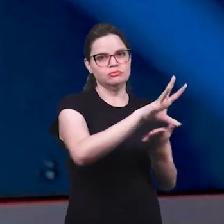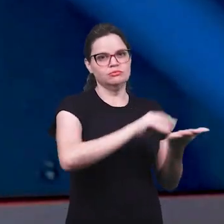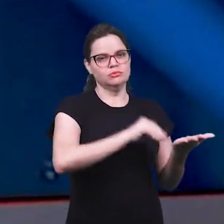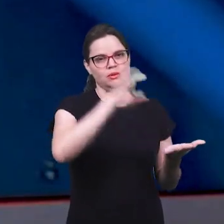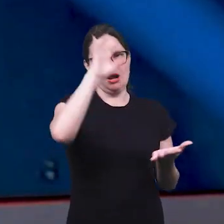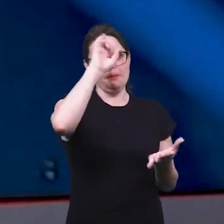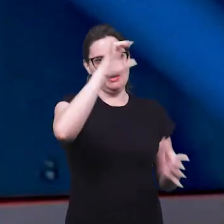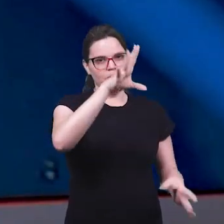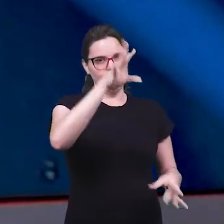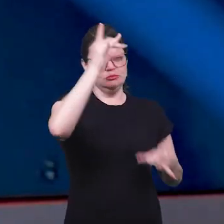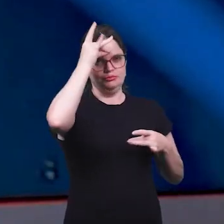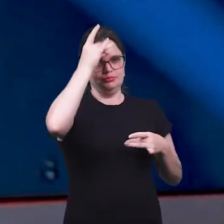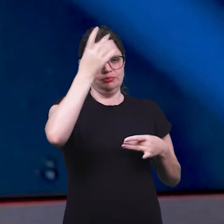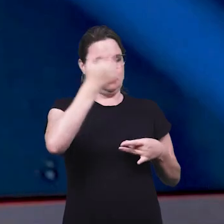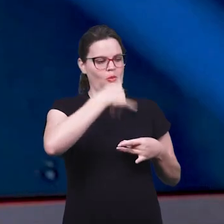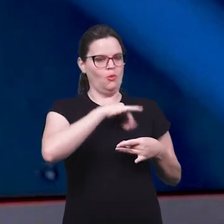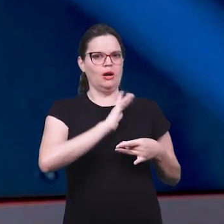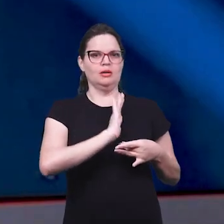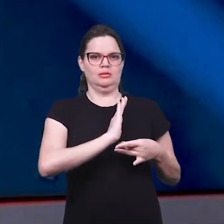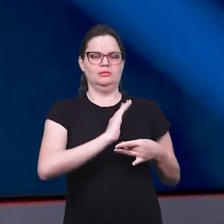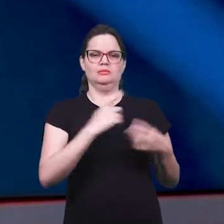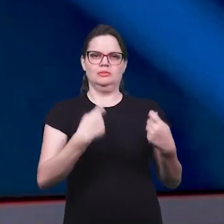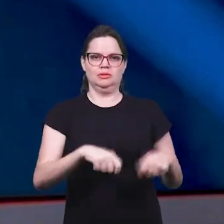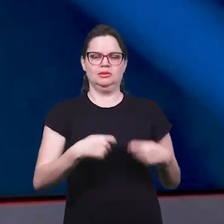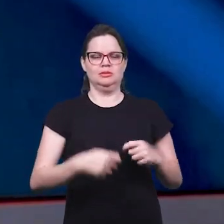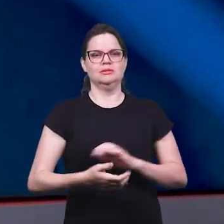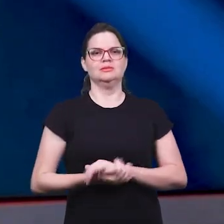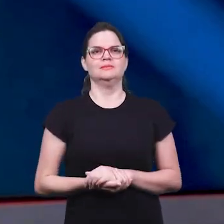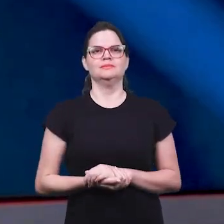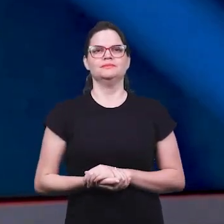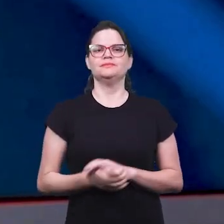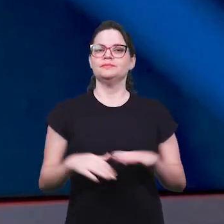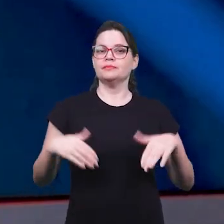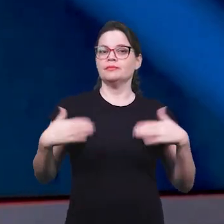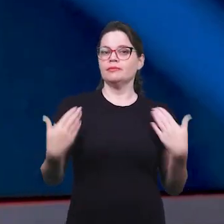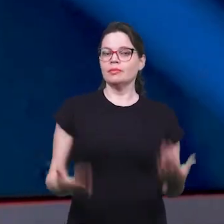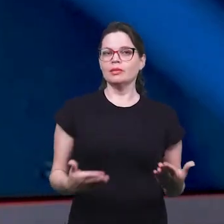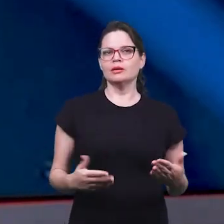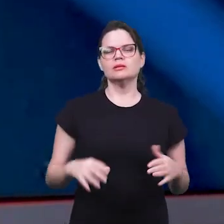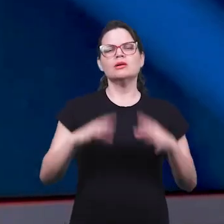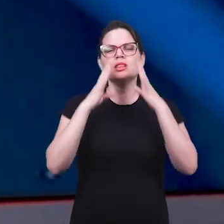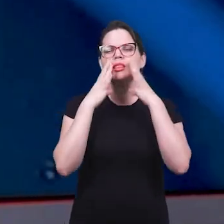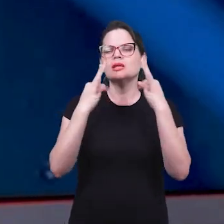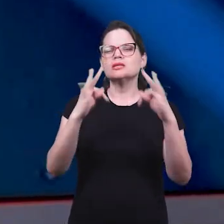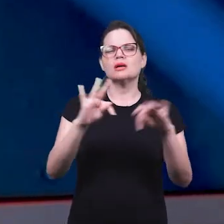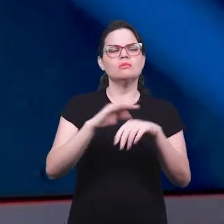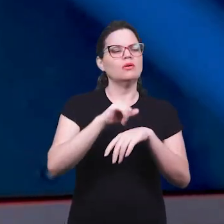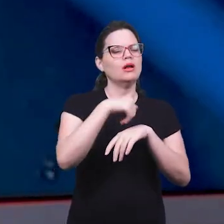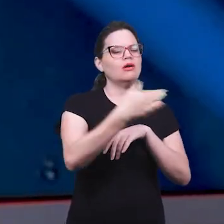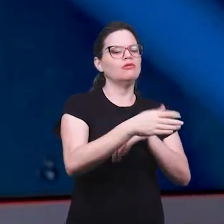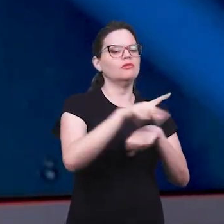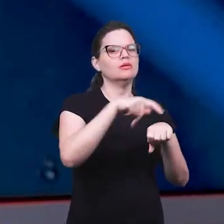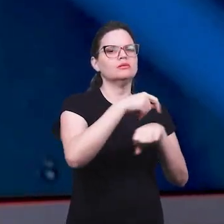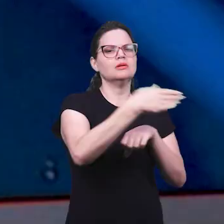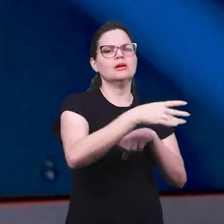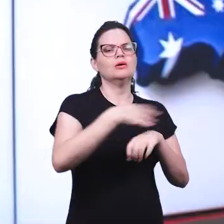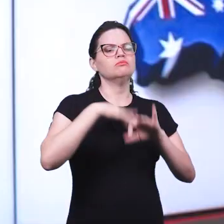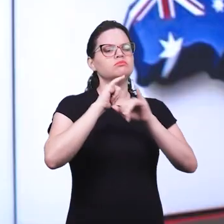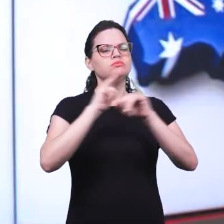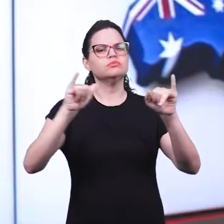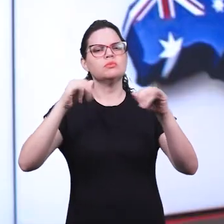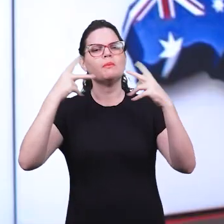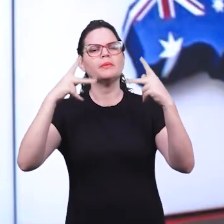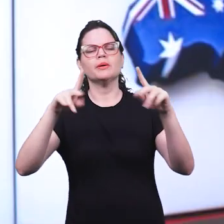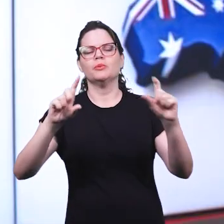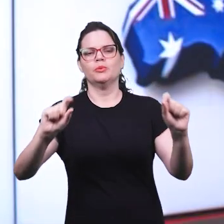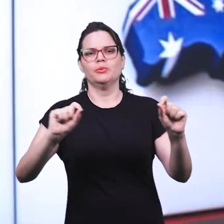nosso testemunho? Acerca do que testemunhamos lá fora? E também qual a nossa mensagem para os nossos irmãos no exterior? Bem,